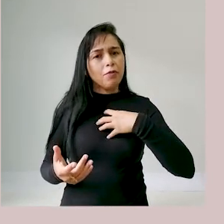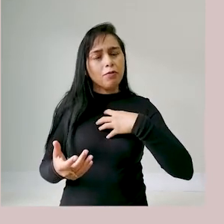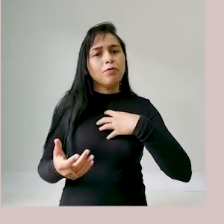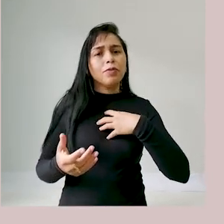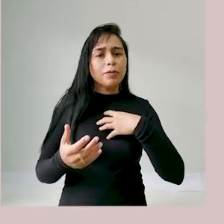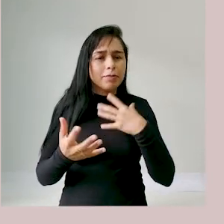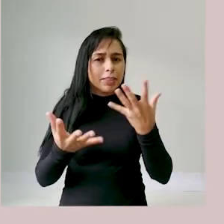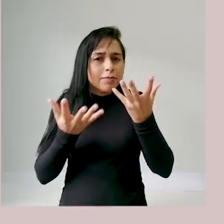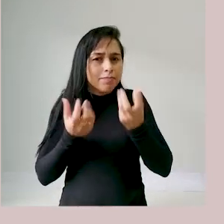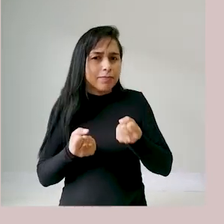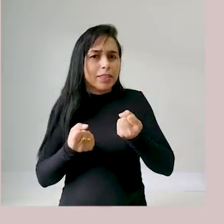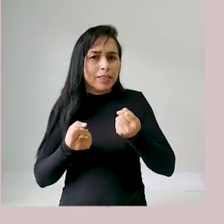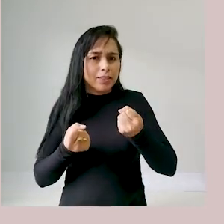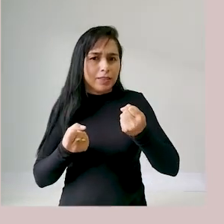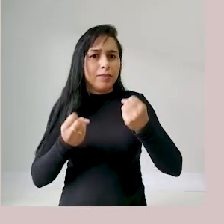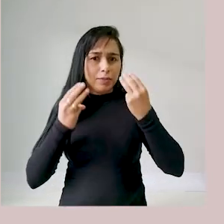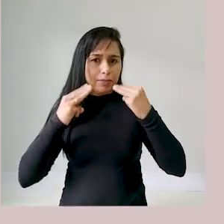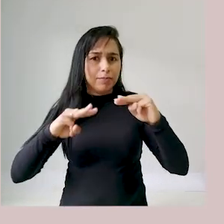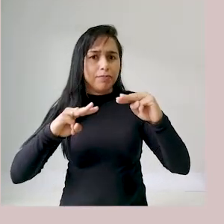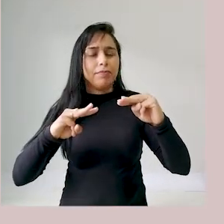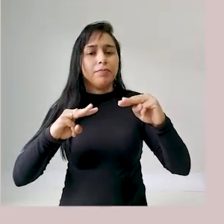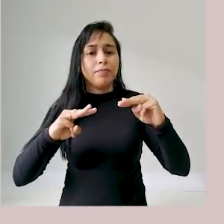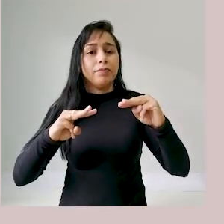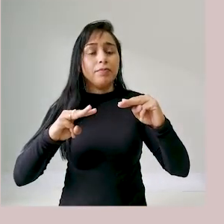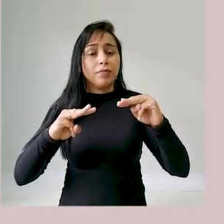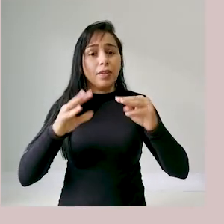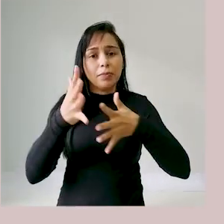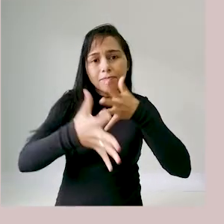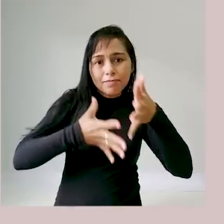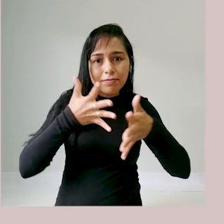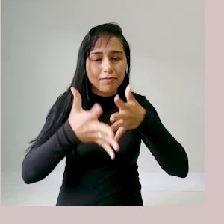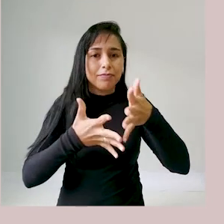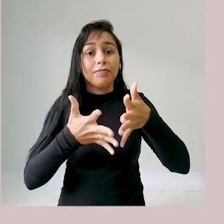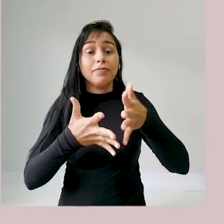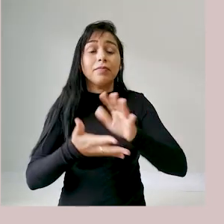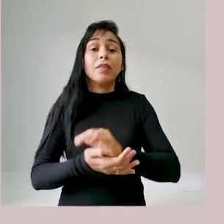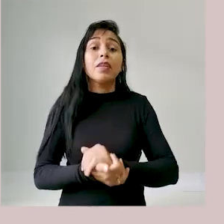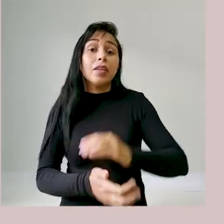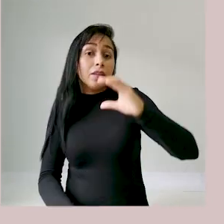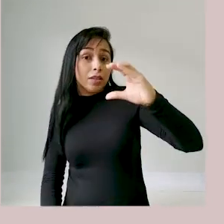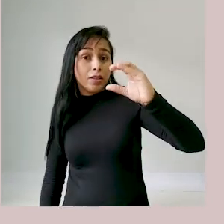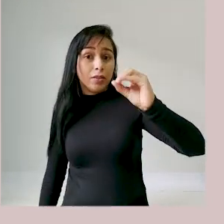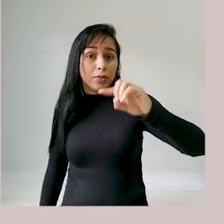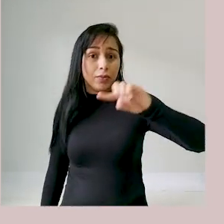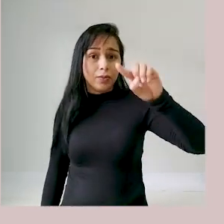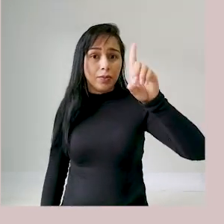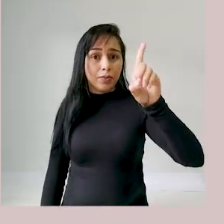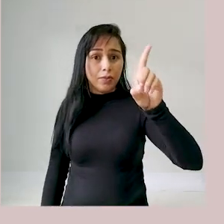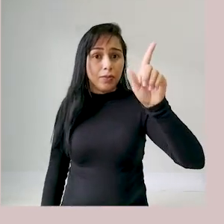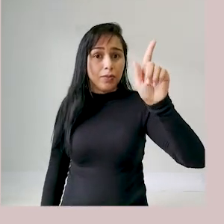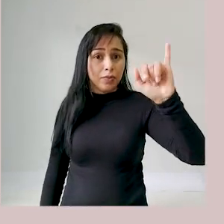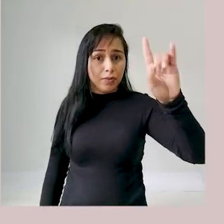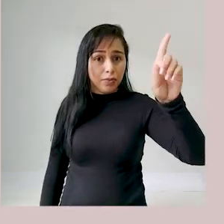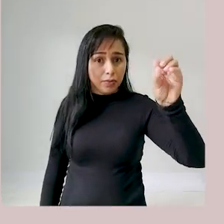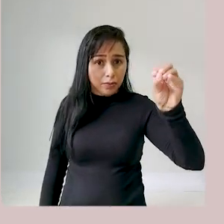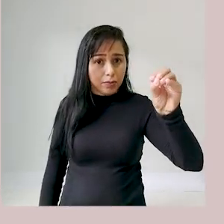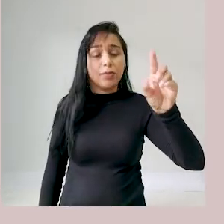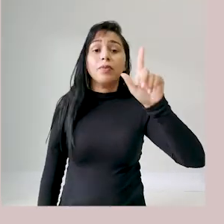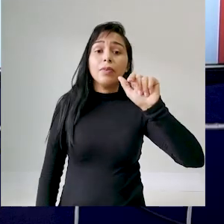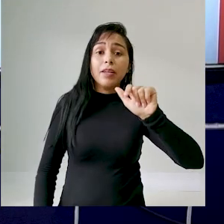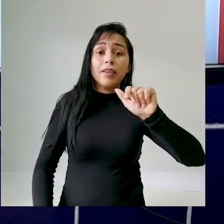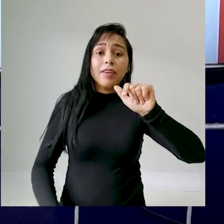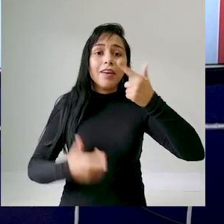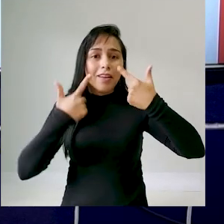até os estudantes, é pela voz dessa professora. E o código seria o idioma que ela usa, no caso, a língua